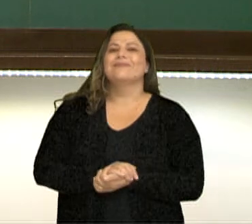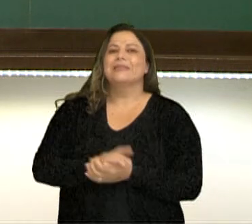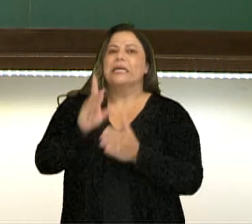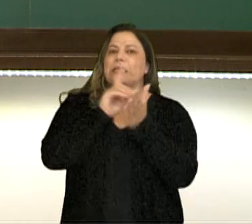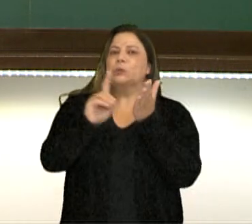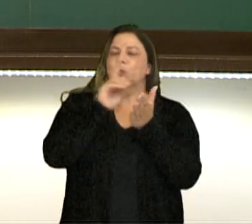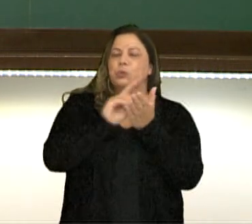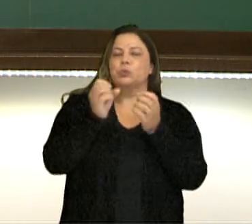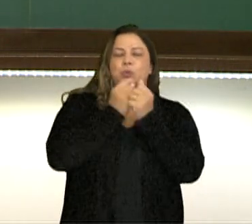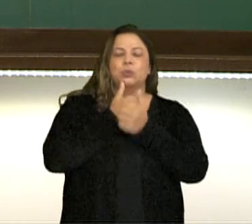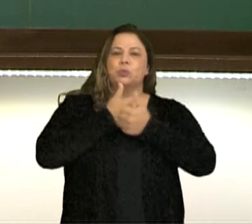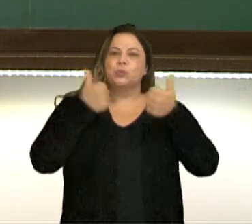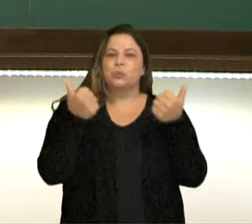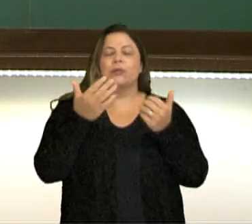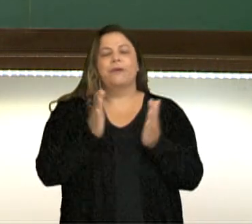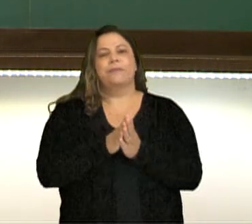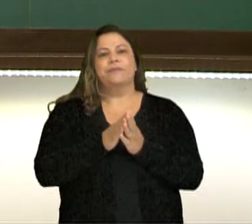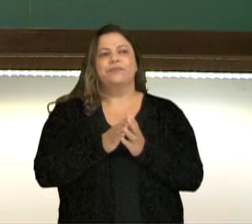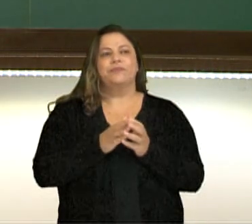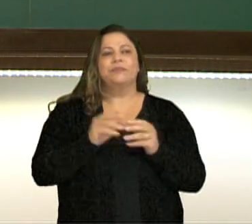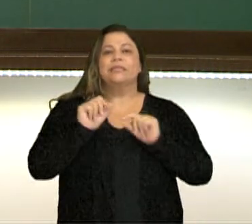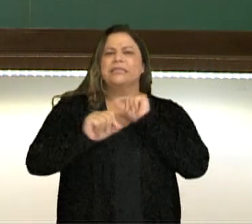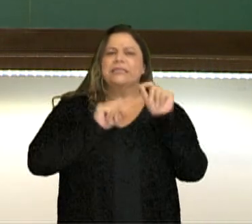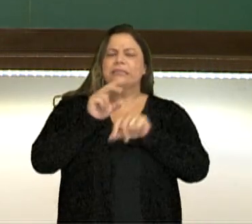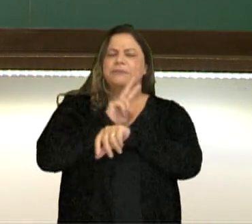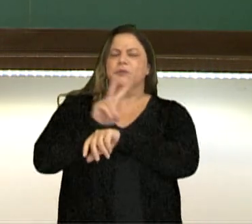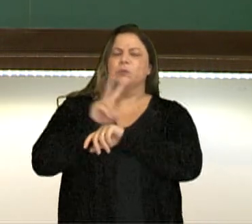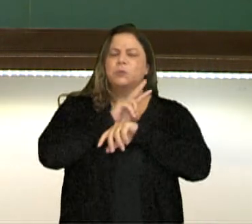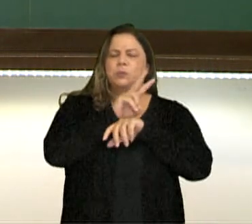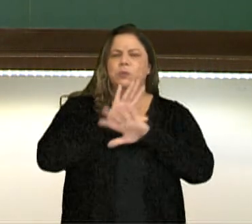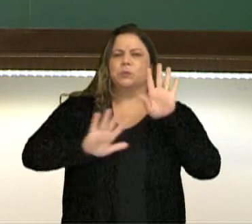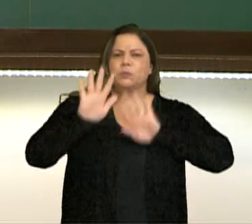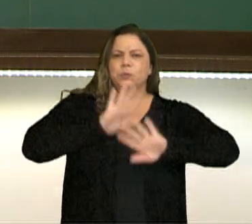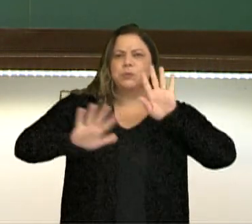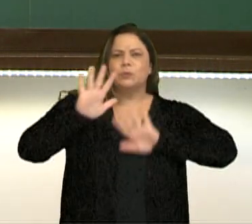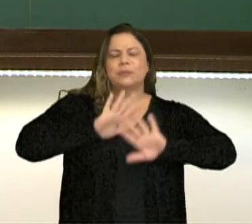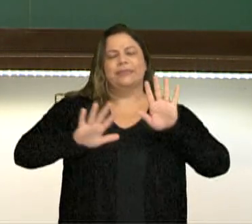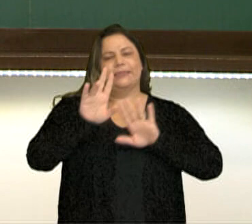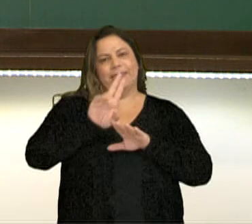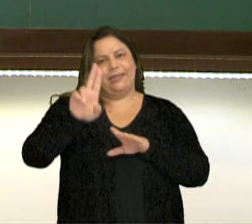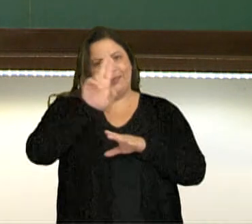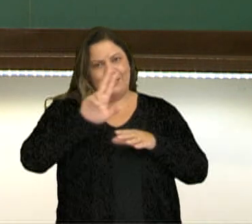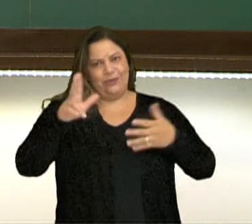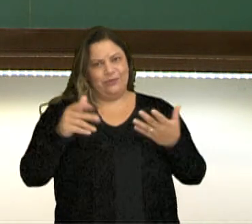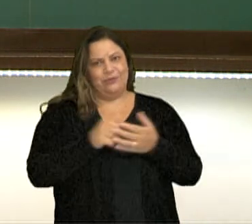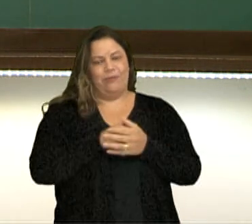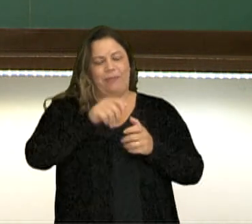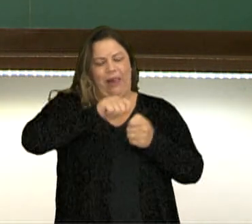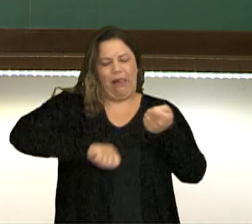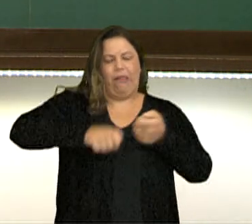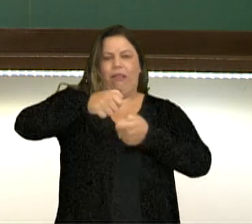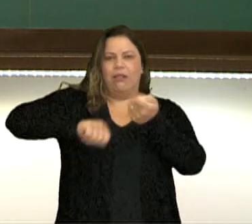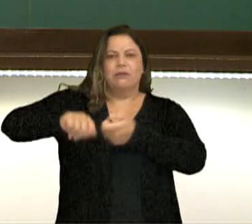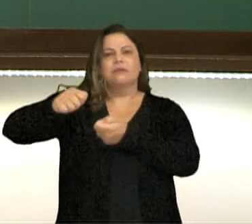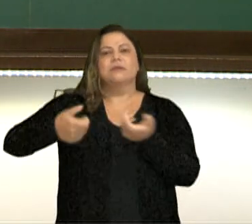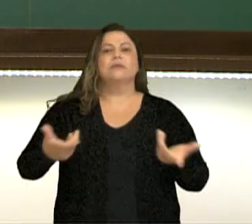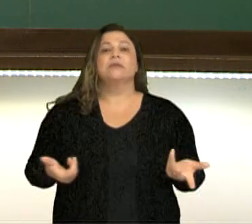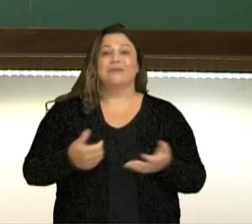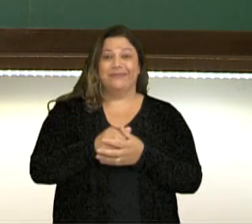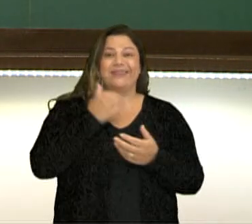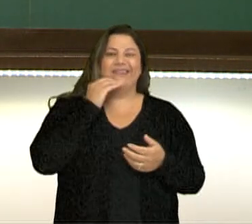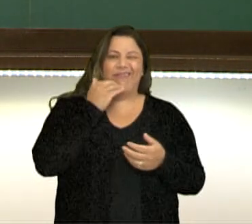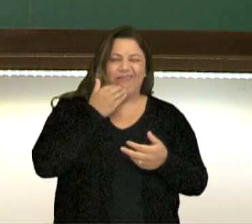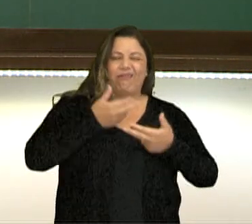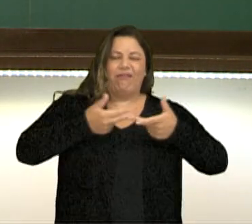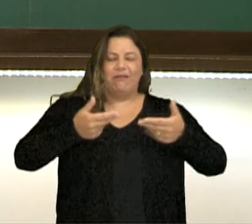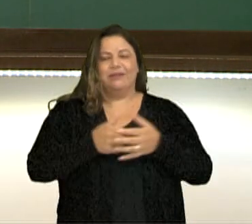capa, bonitinho, trata sempre ele com cuidado, ao manusear, né? Para não descolar as paginazinhas, e você vai ter